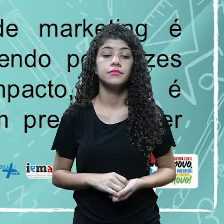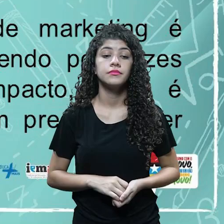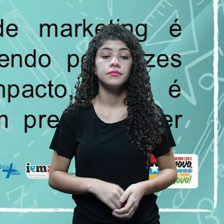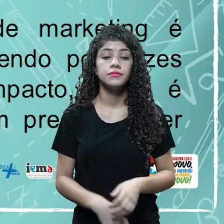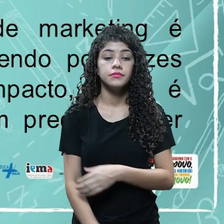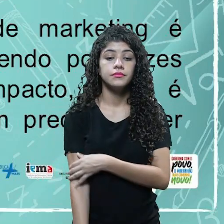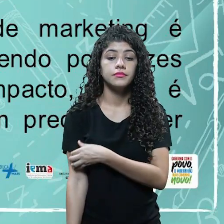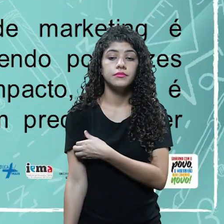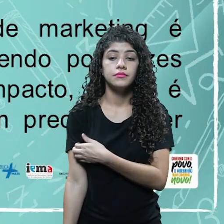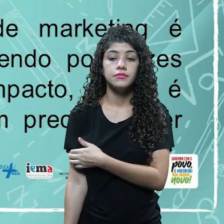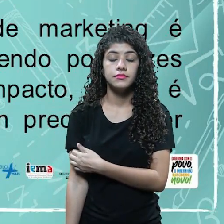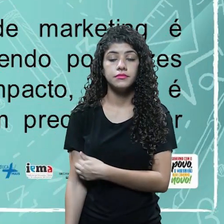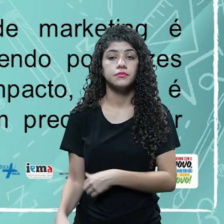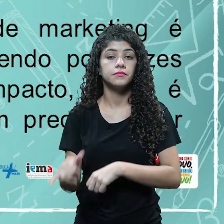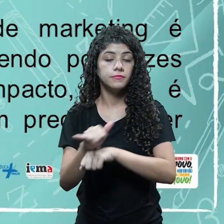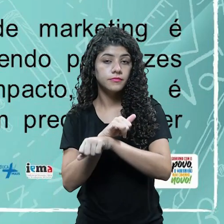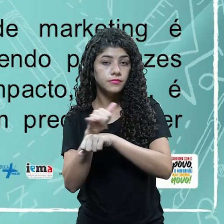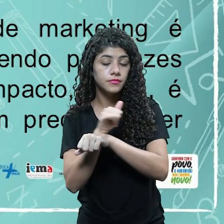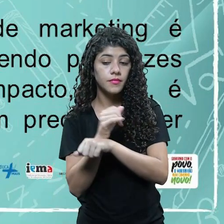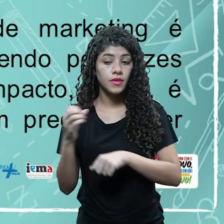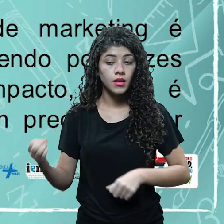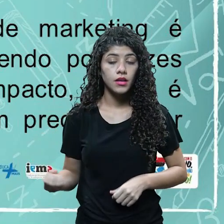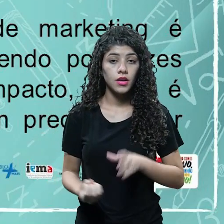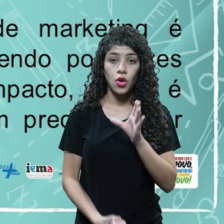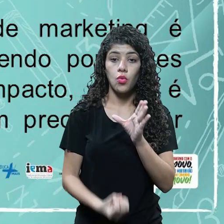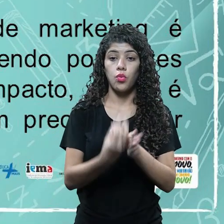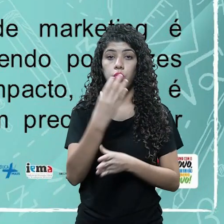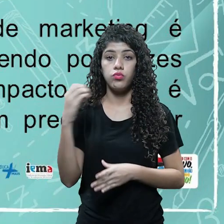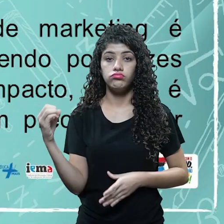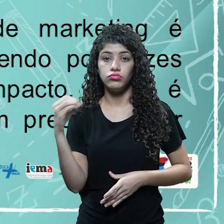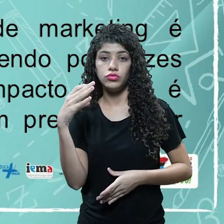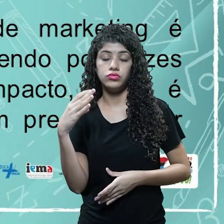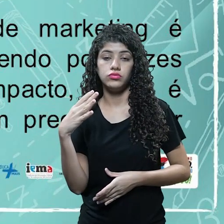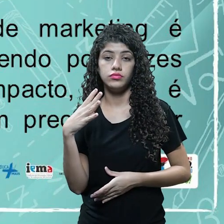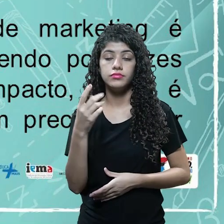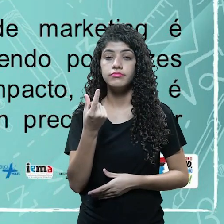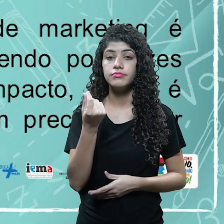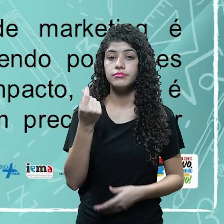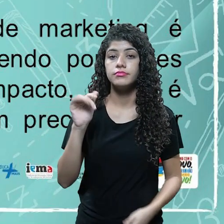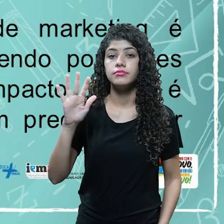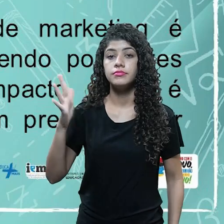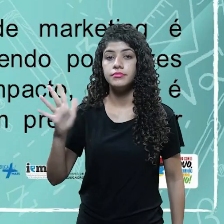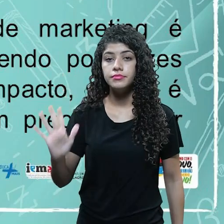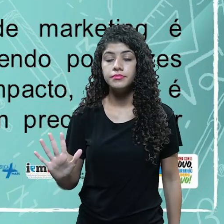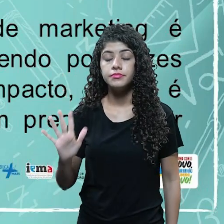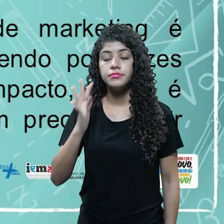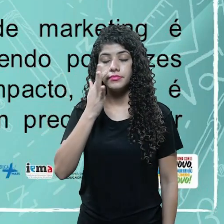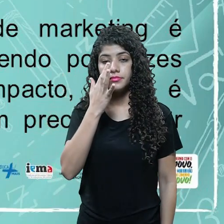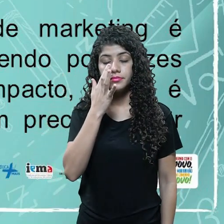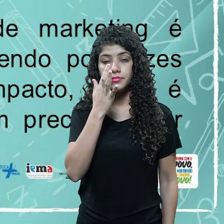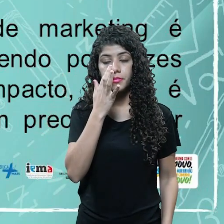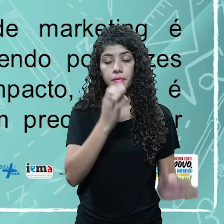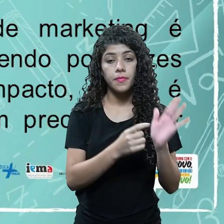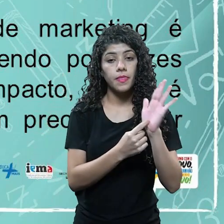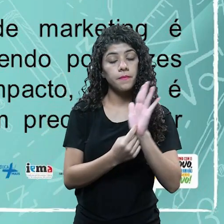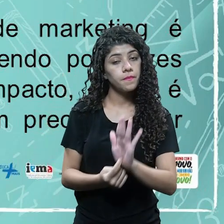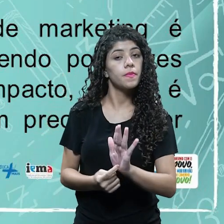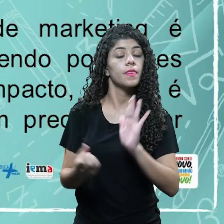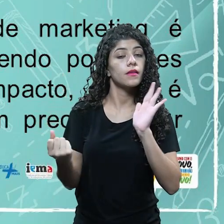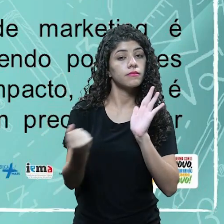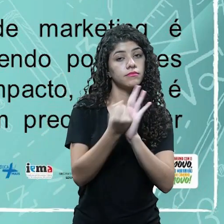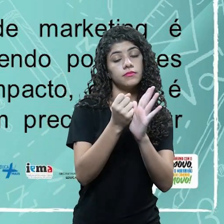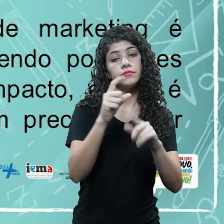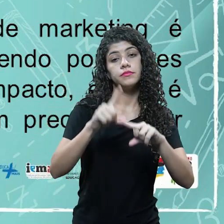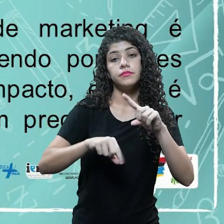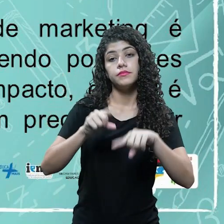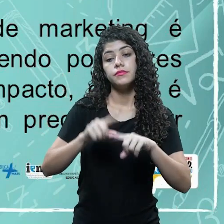é uma estratégia inovadora, não convencional e de baixo custo que visa divulgar e expor uma marca ou produto. O termo